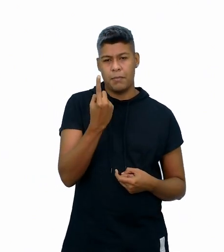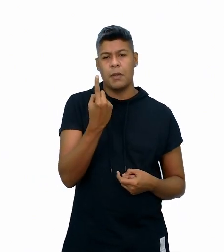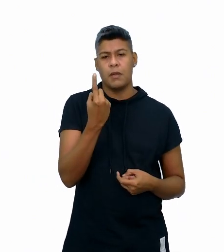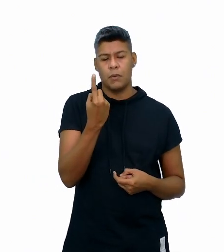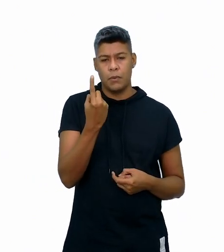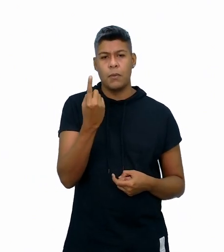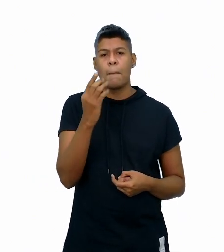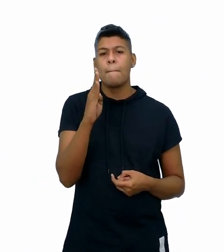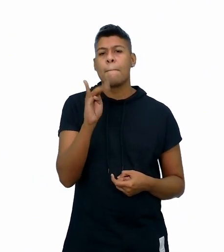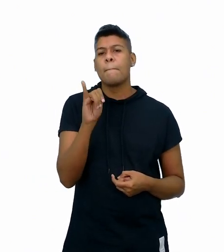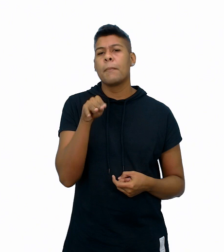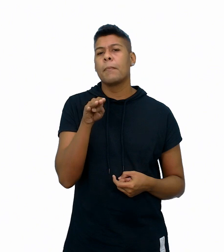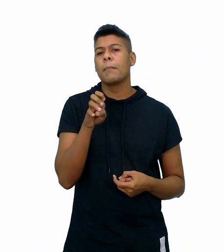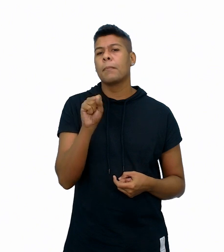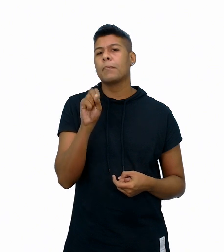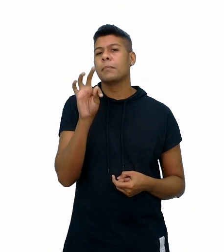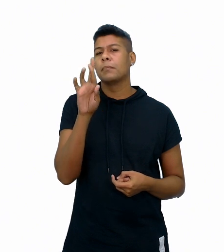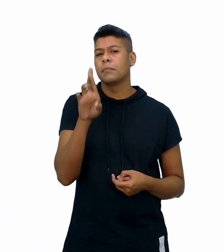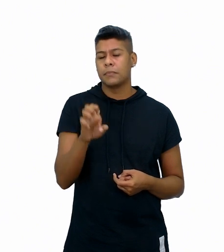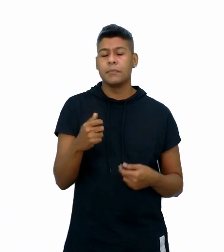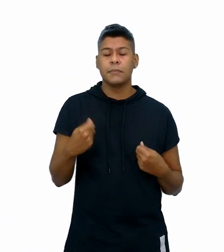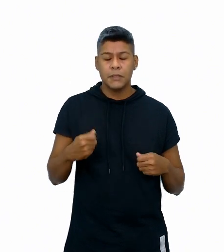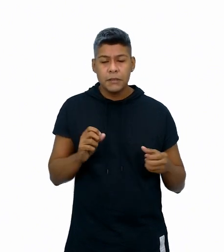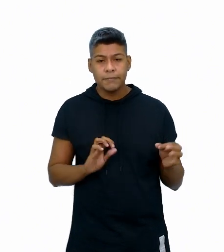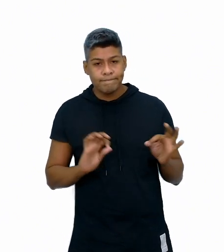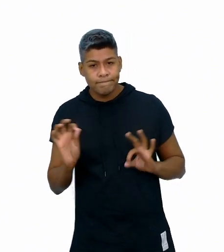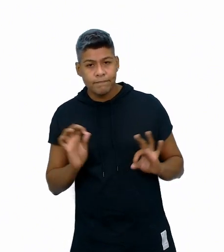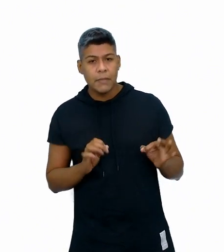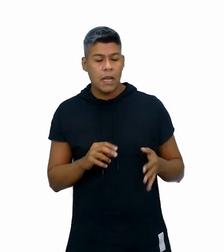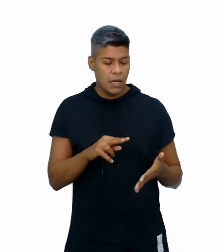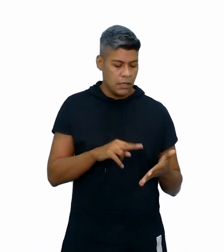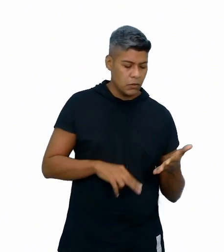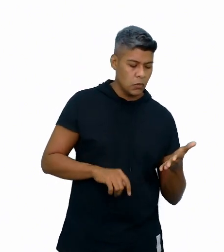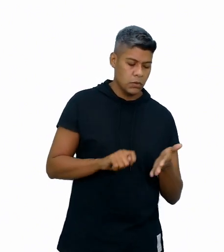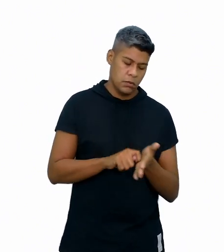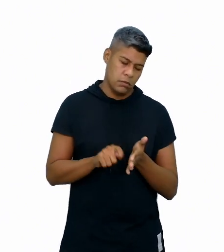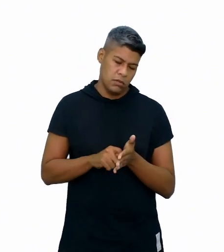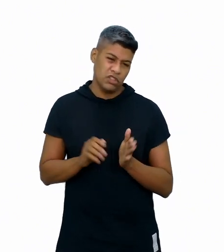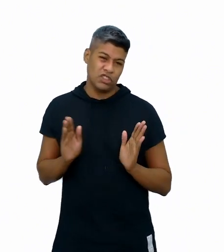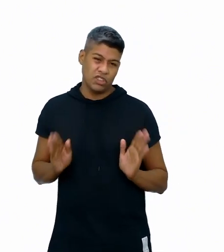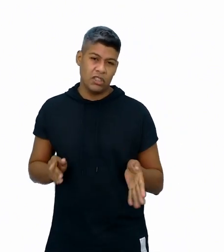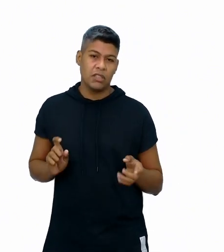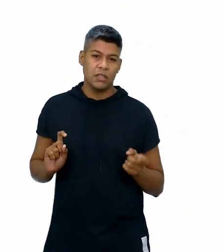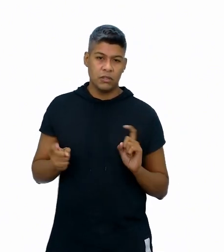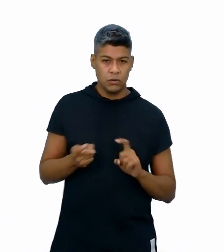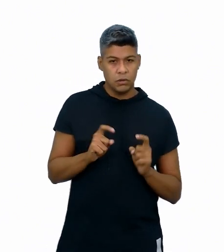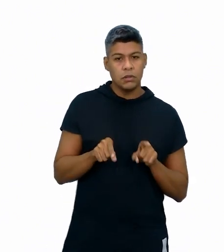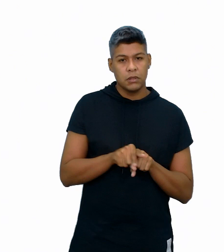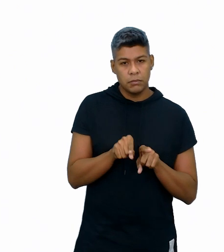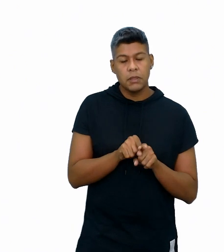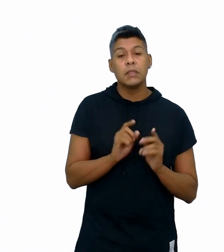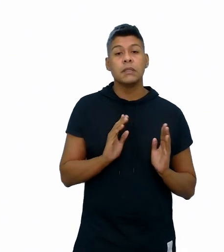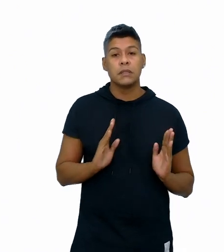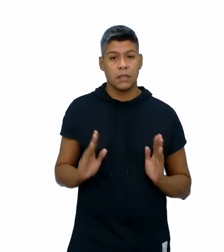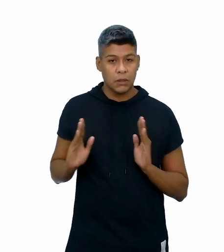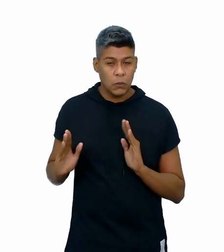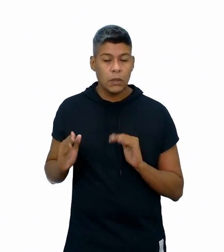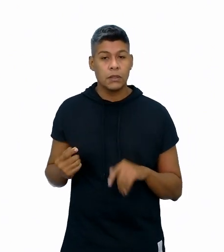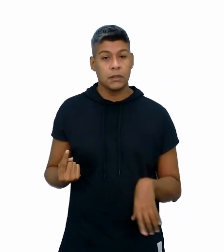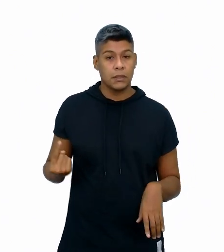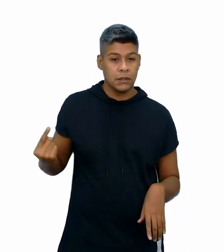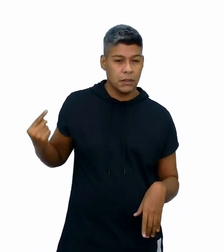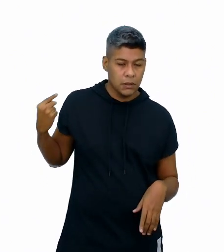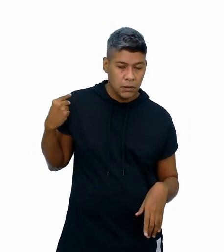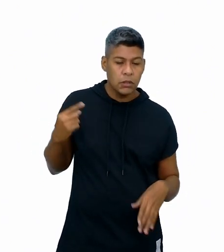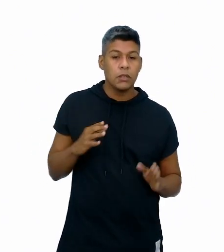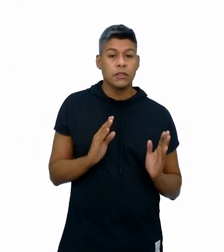nós buscamos articular, né, a leitura e a escrita. Lembram-se? Nós já discutimos isso também em sequências anteriores, né?